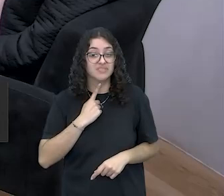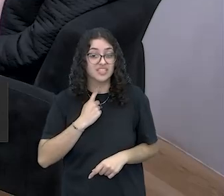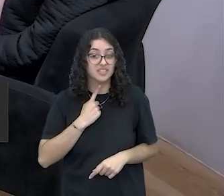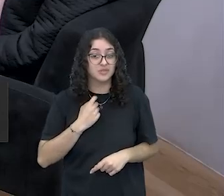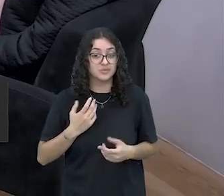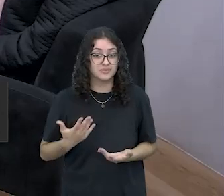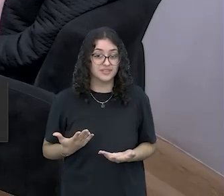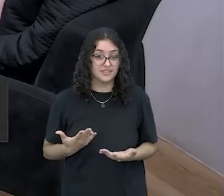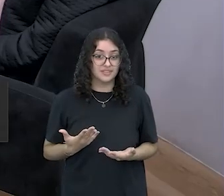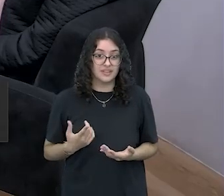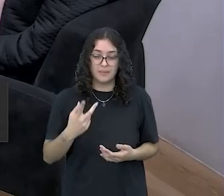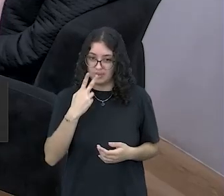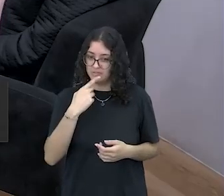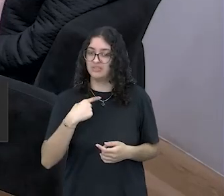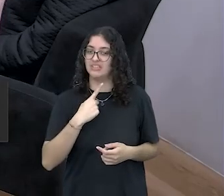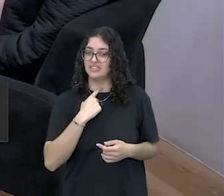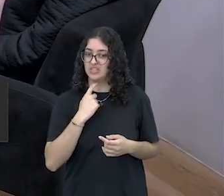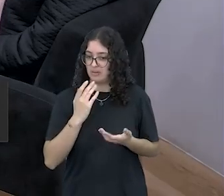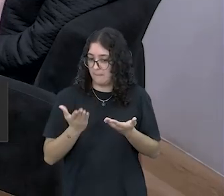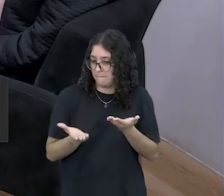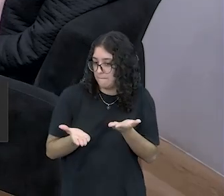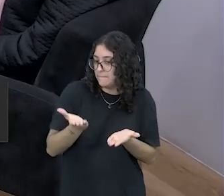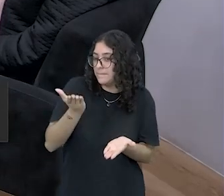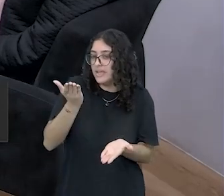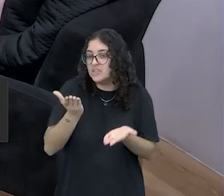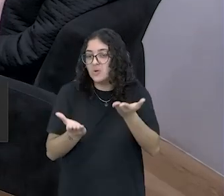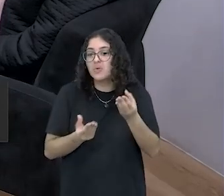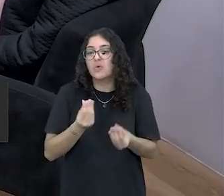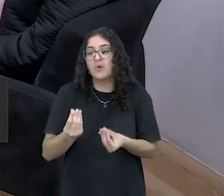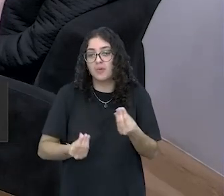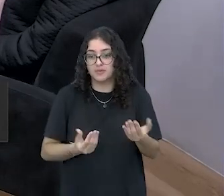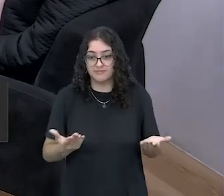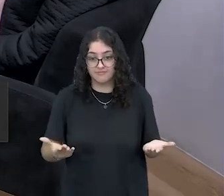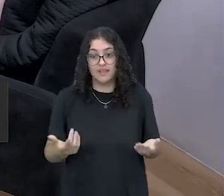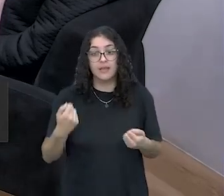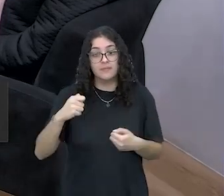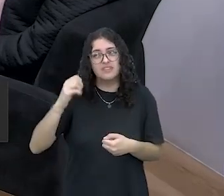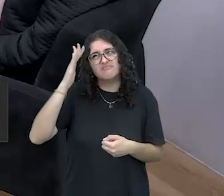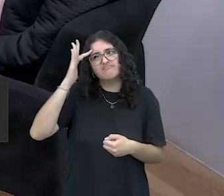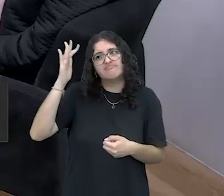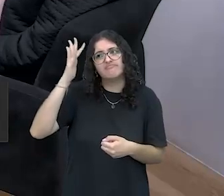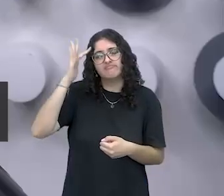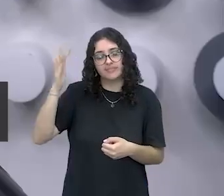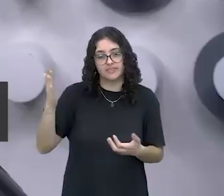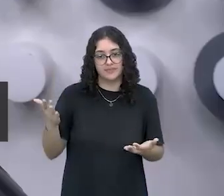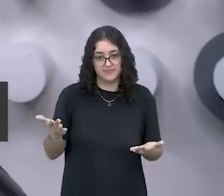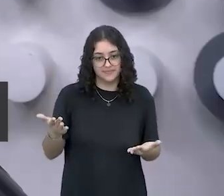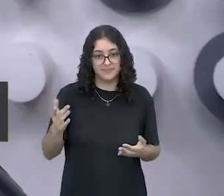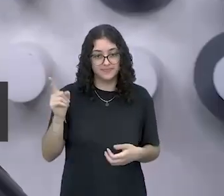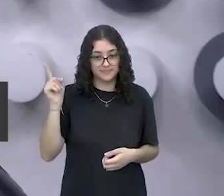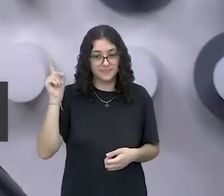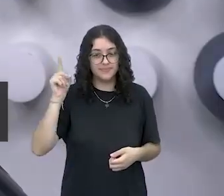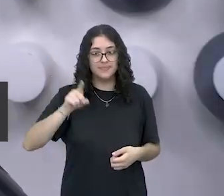desejo está muito maior do que a minha necessidade? Então, é muito importante refletir sobre isso, né? São